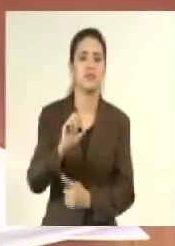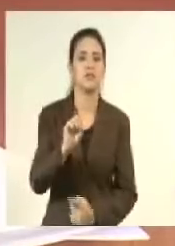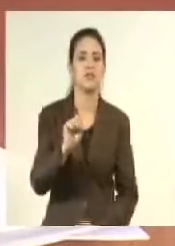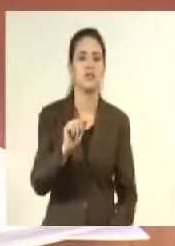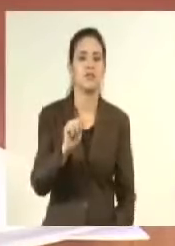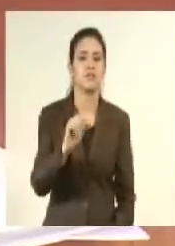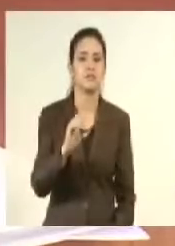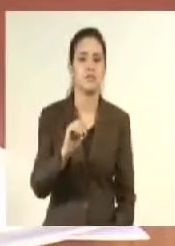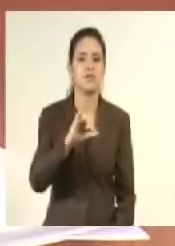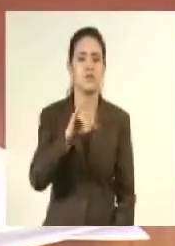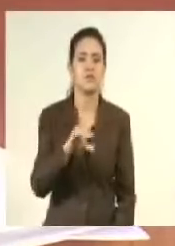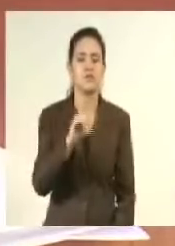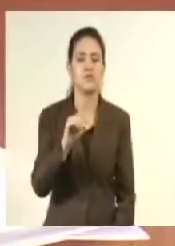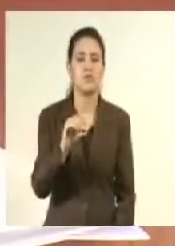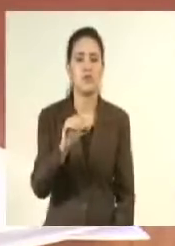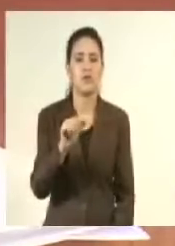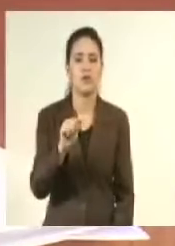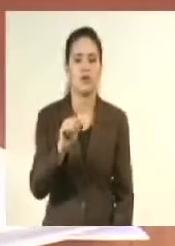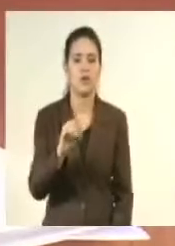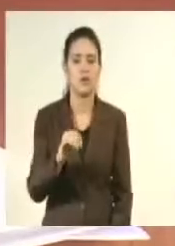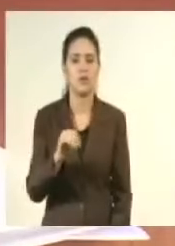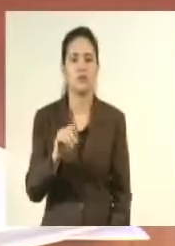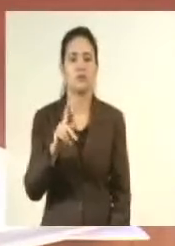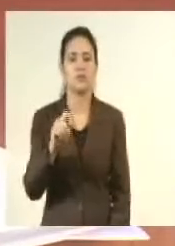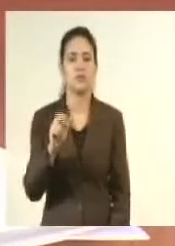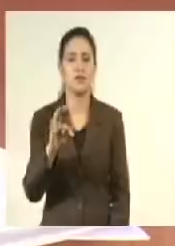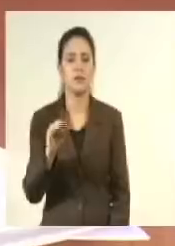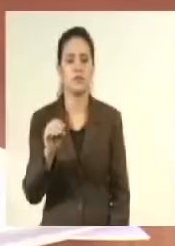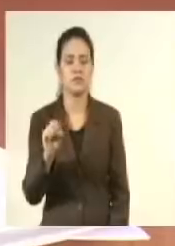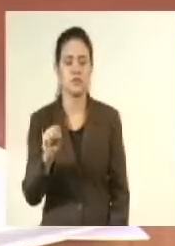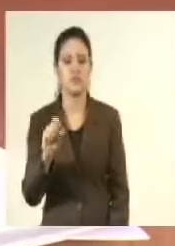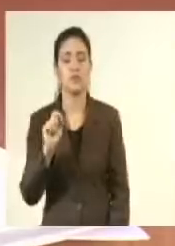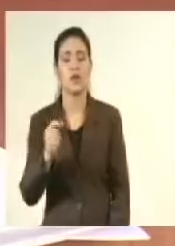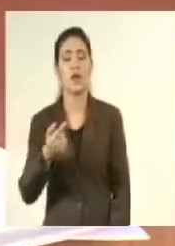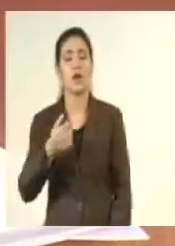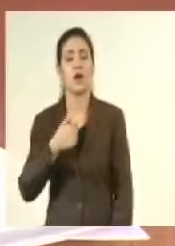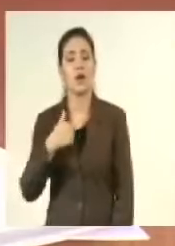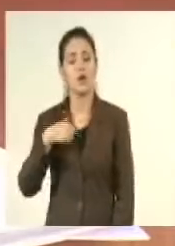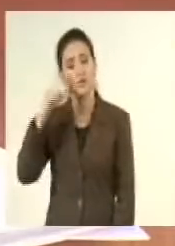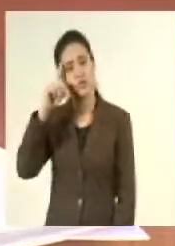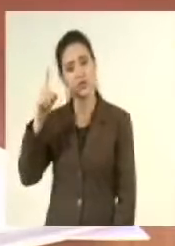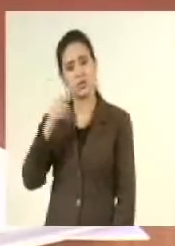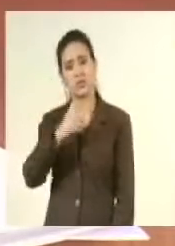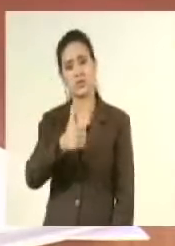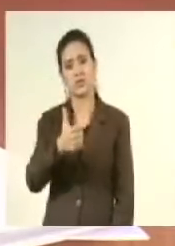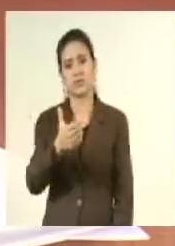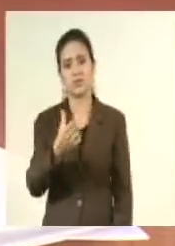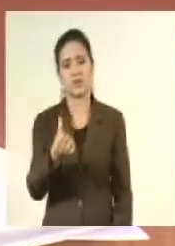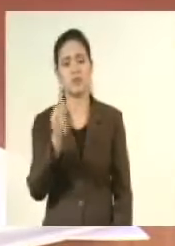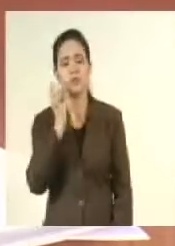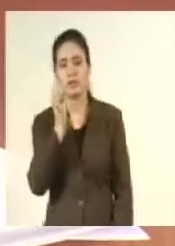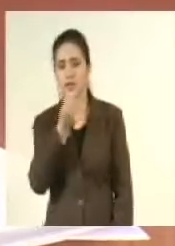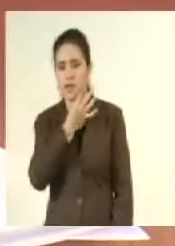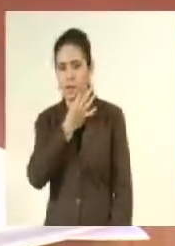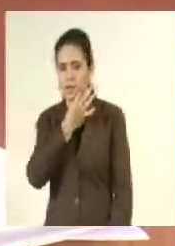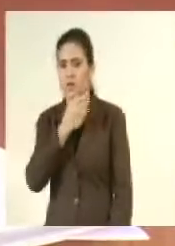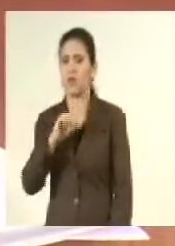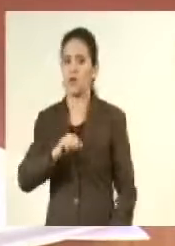dia 16 de setembro eu fiz um voo São Luís-Coroatá.